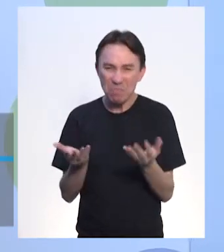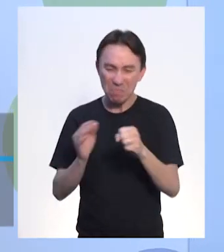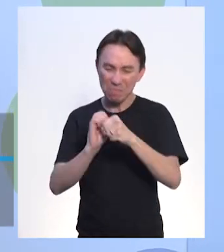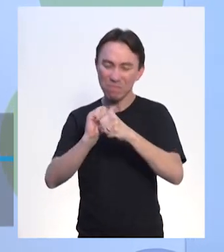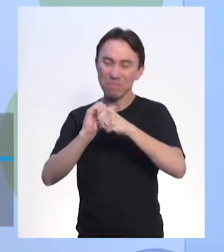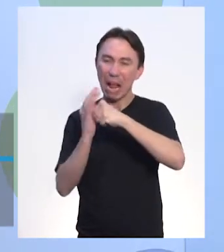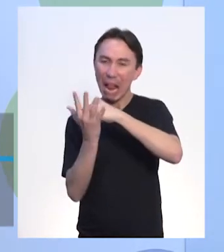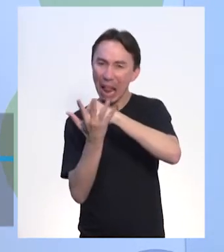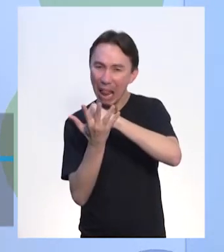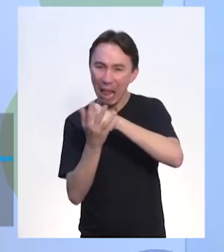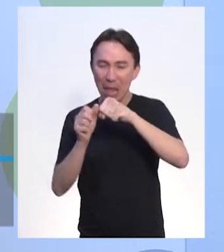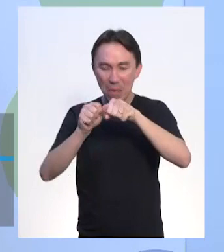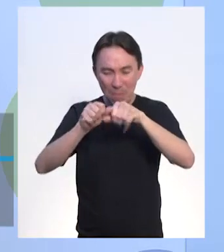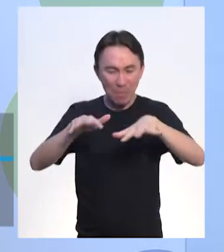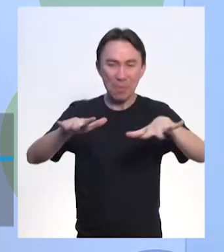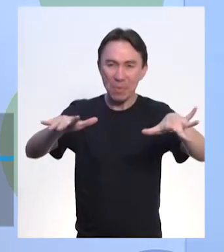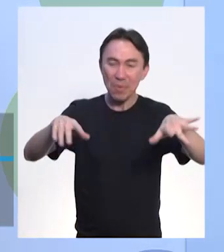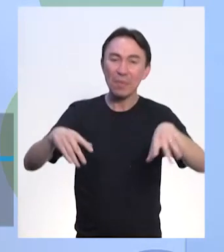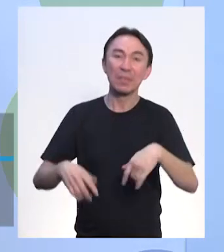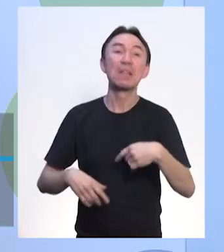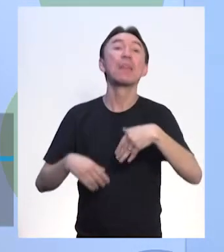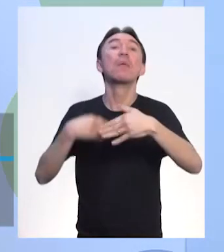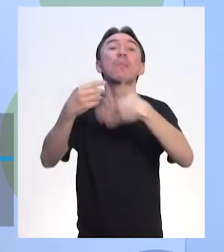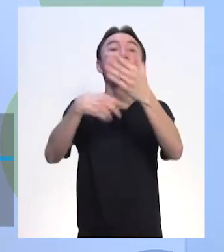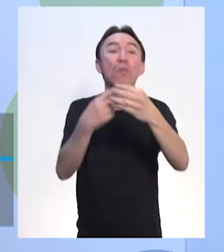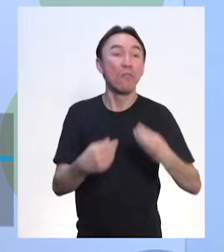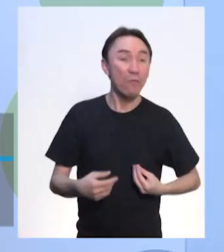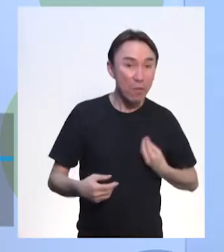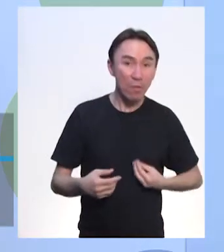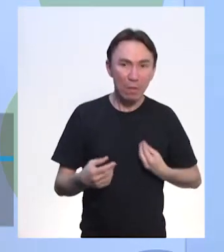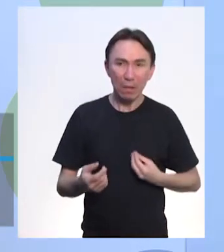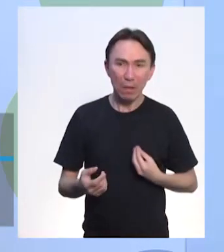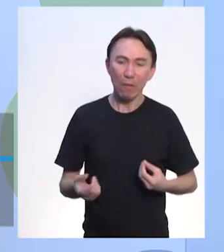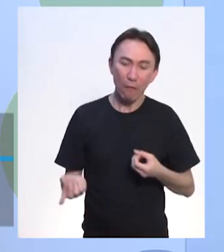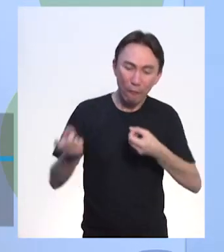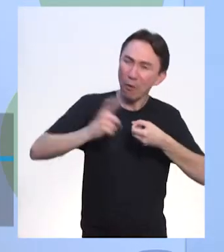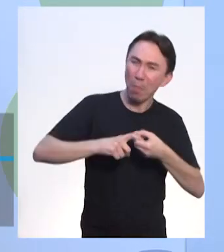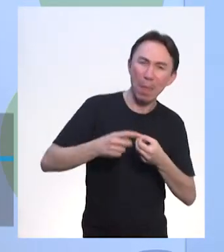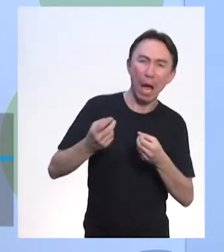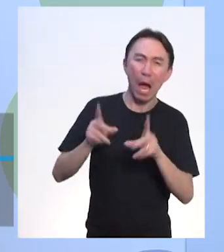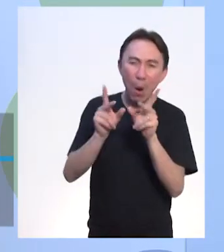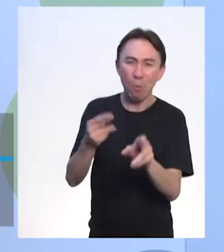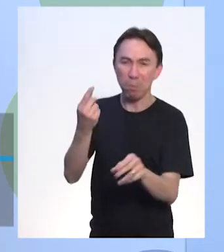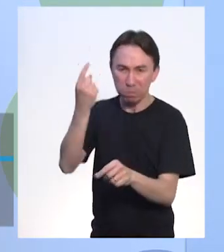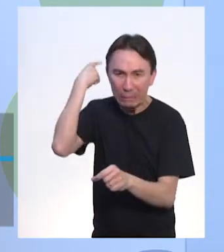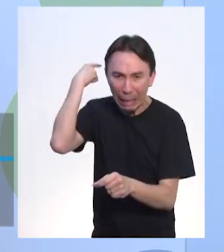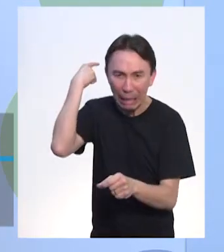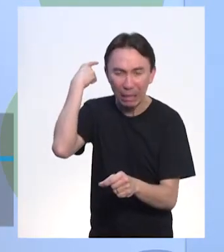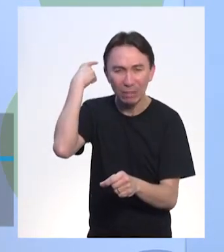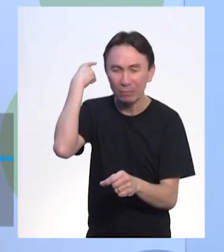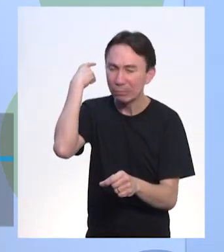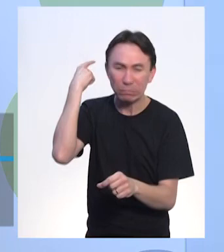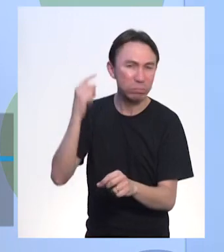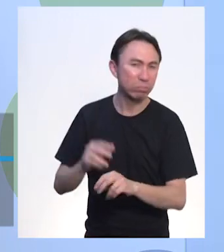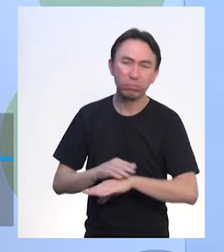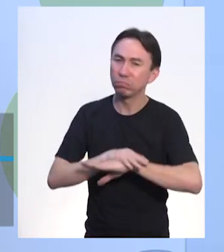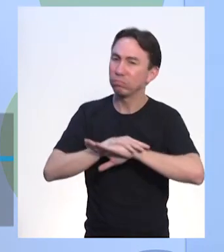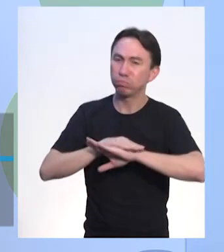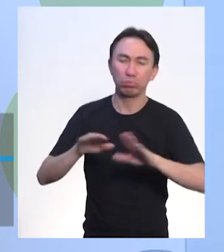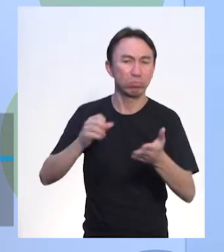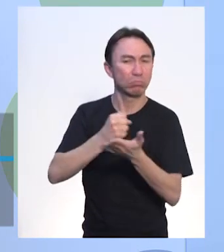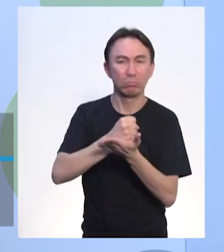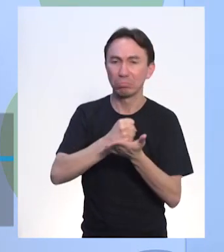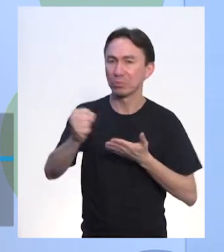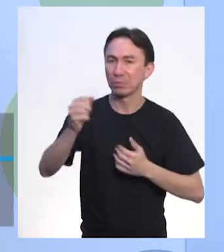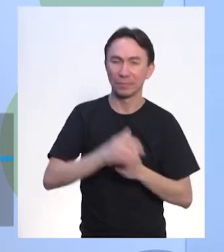vai... Nunca mais a vida vai ser como era antes. Muitas coisas vão mudar, né? E aí, aqui tem um relato de um aluno que eu achei muito